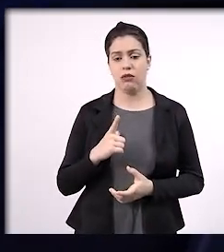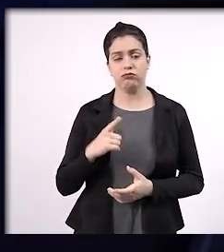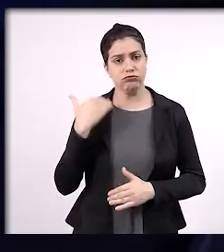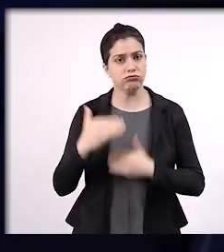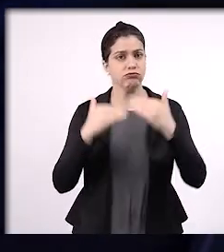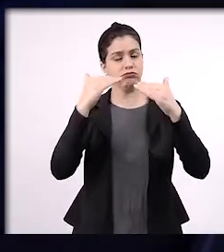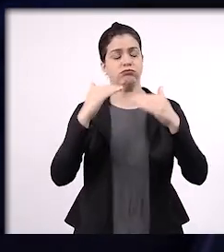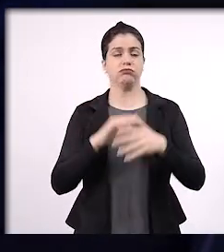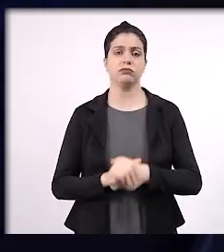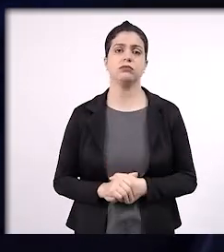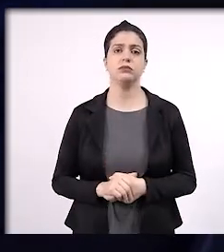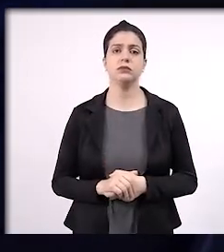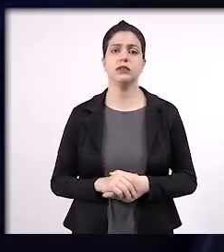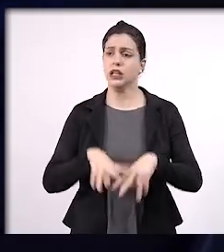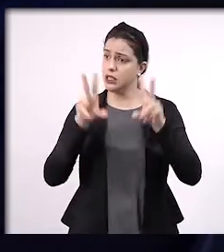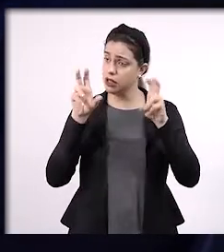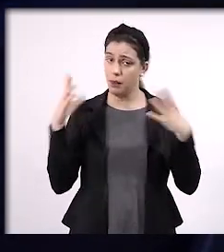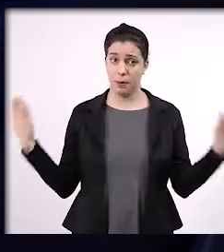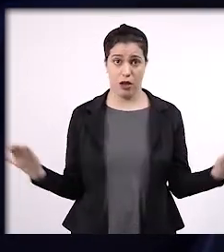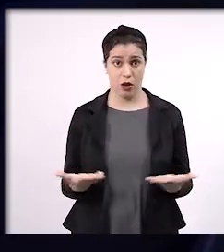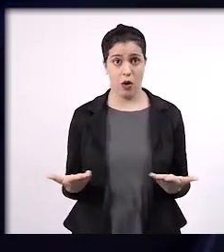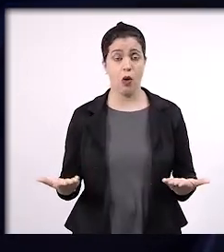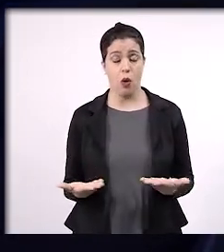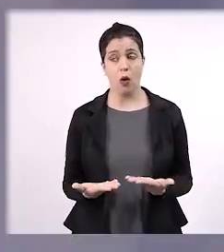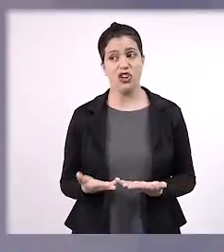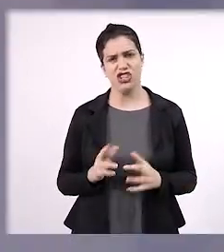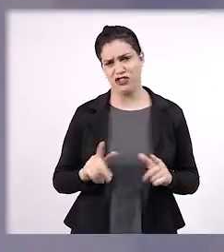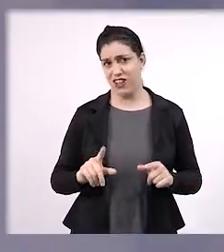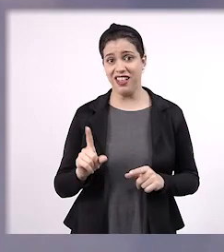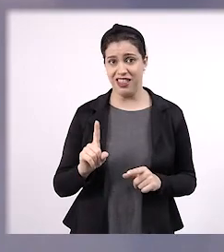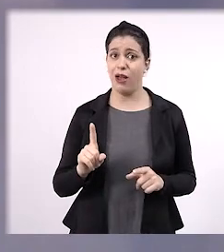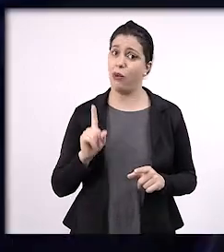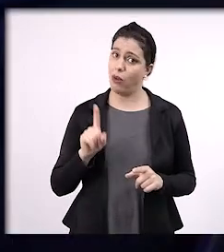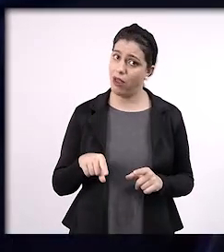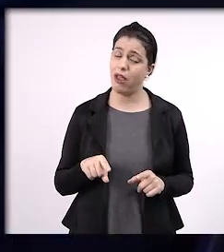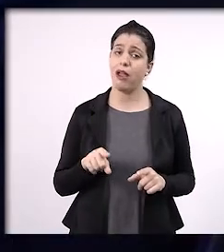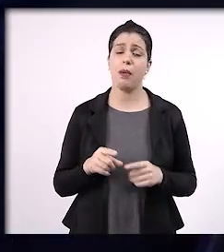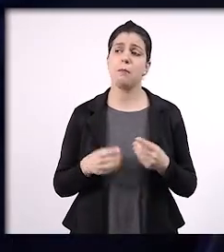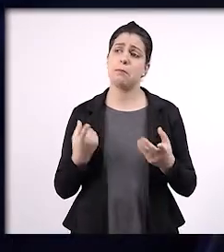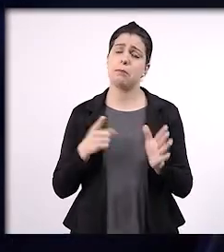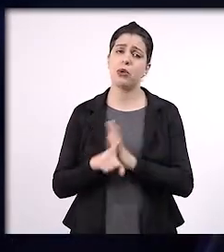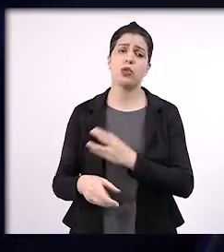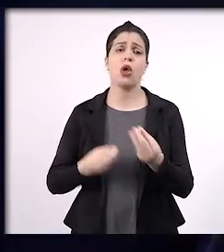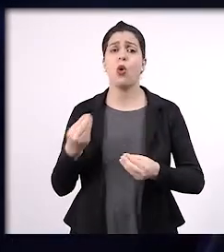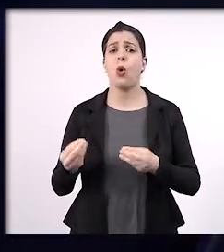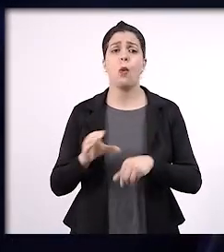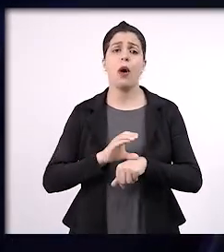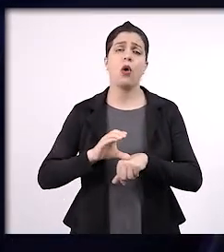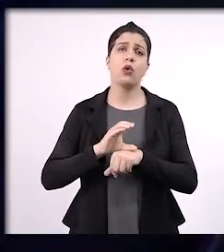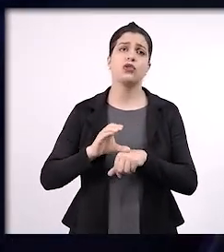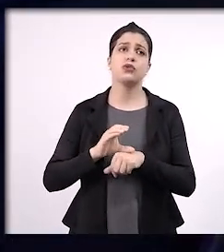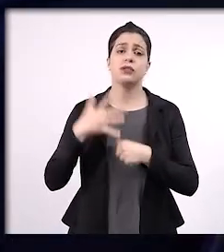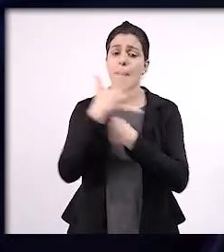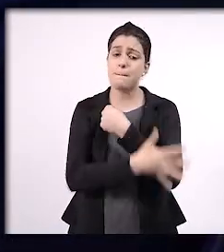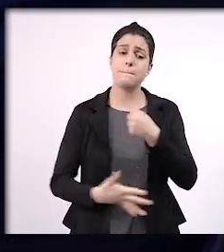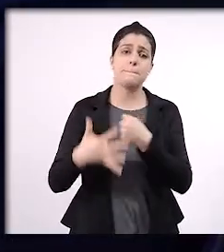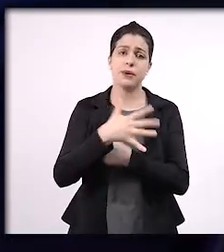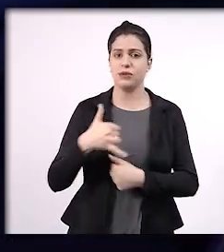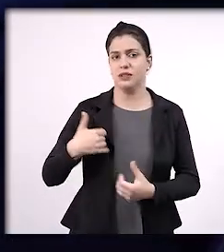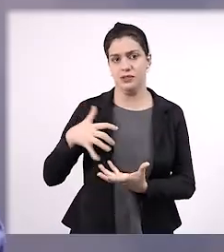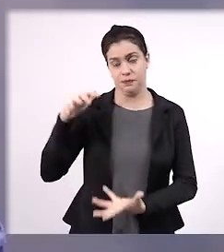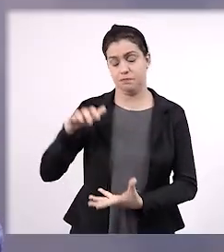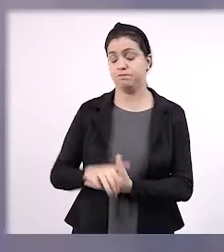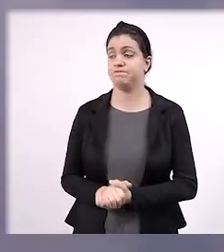evoluir. No que tange ao tema do nosso programa de hoje, não é diferente, né? Não. Como que a Constituição aborda a proteção dos direitos dos